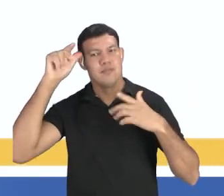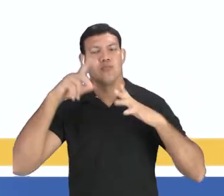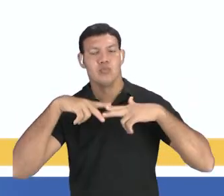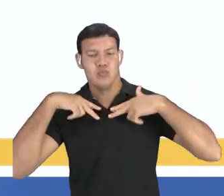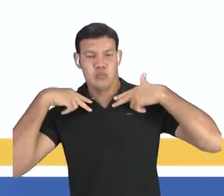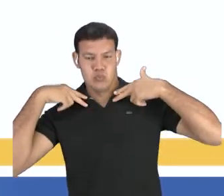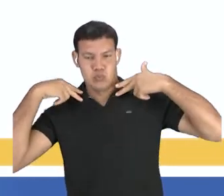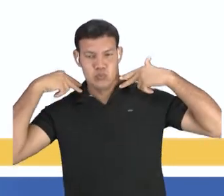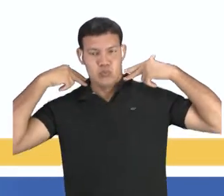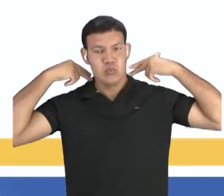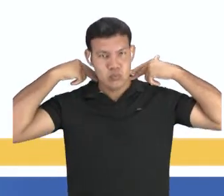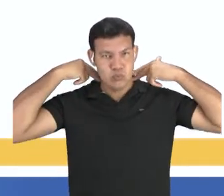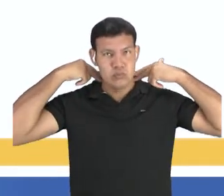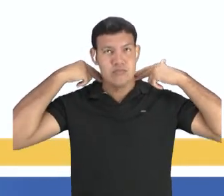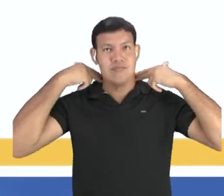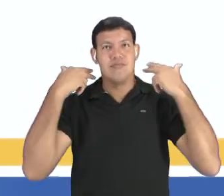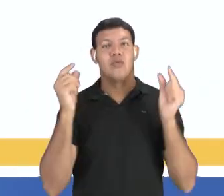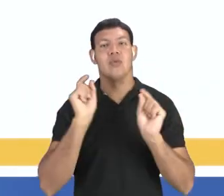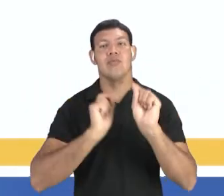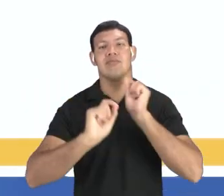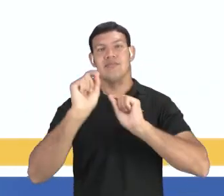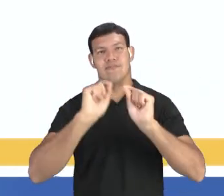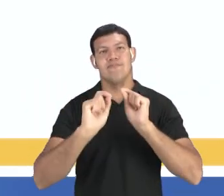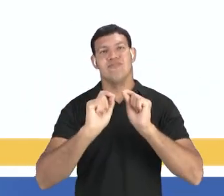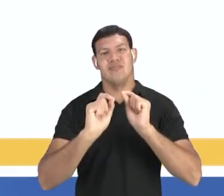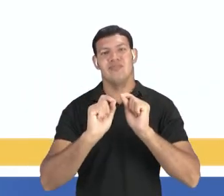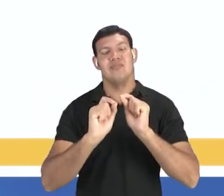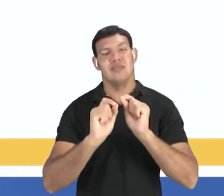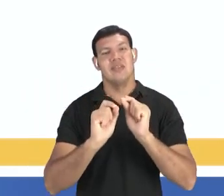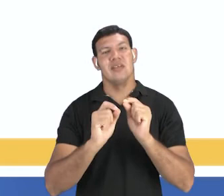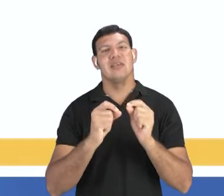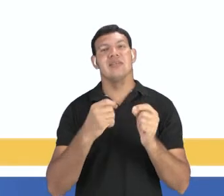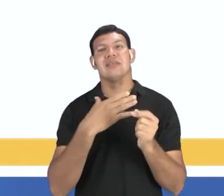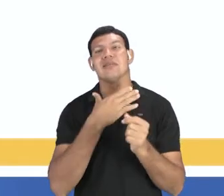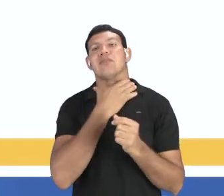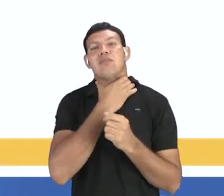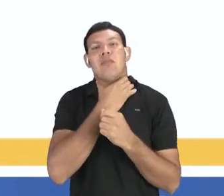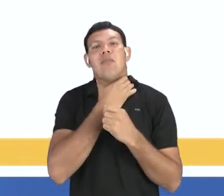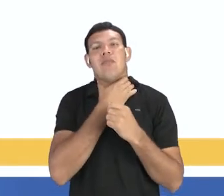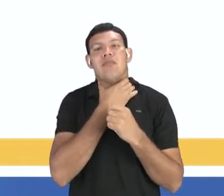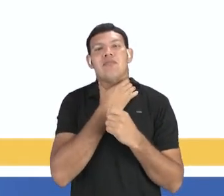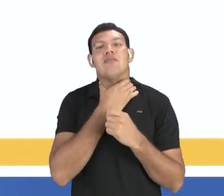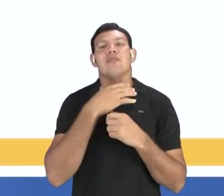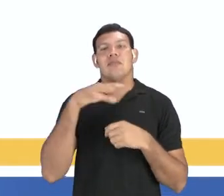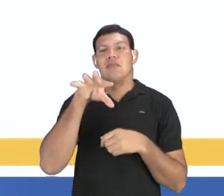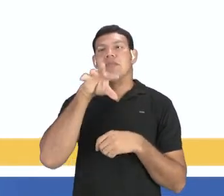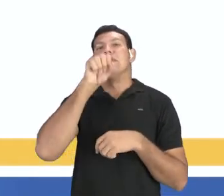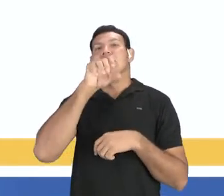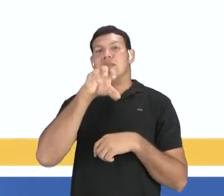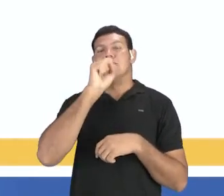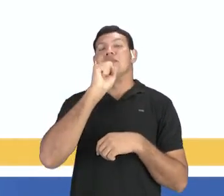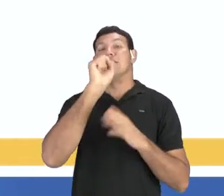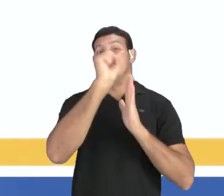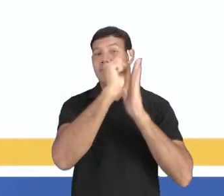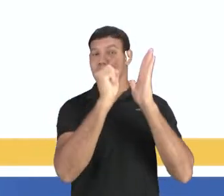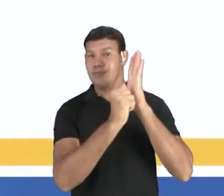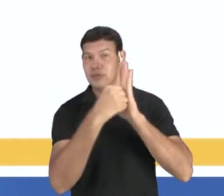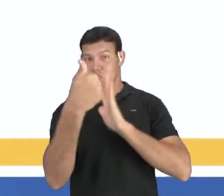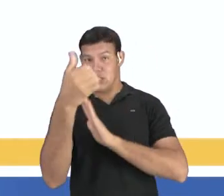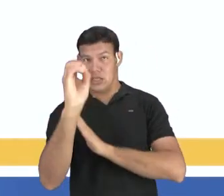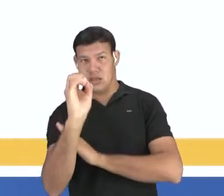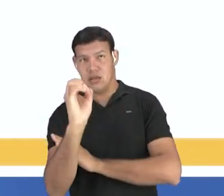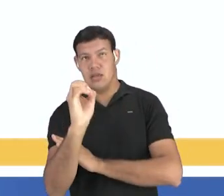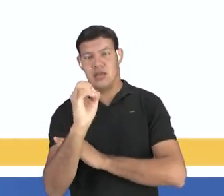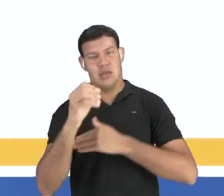pescoço tá o que ele me tava bastante seu rendimento e o sufocava a partir do século 10 né passou a ser